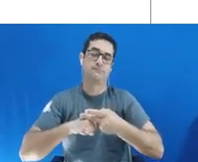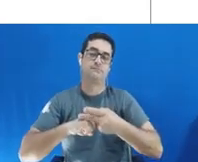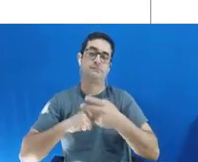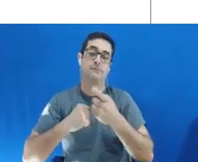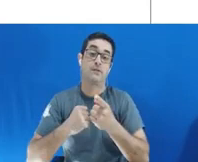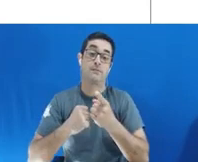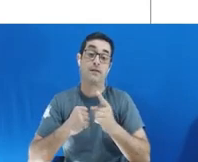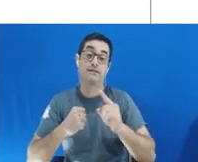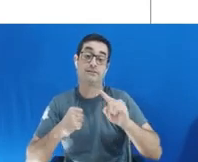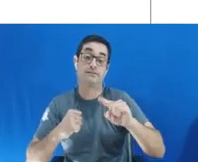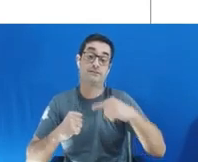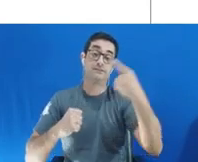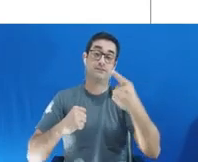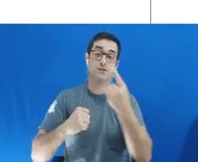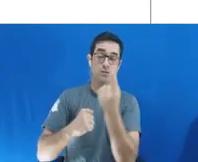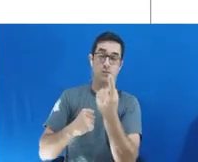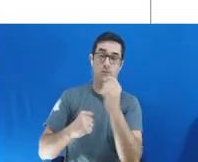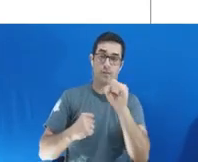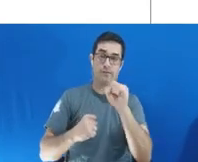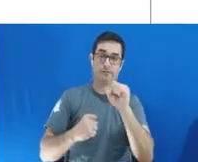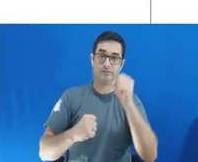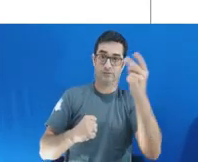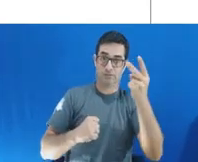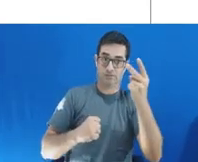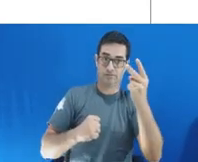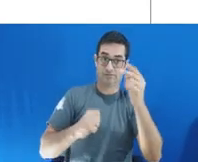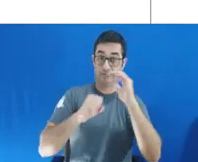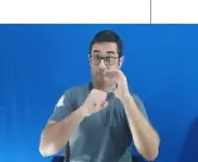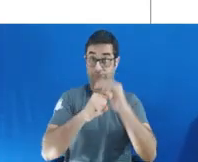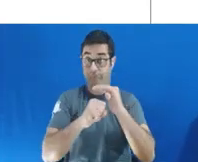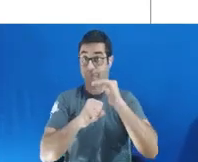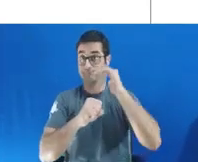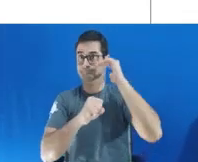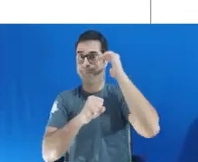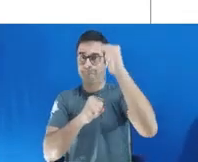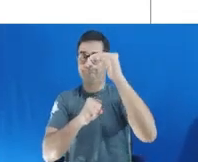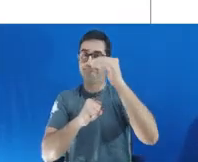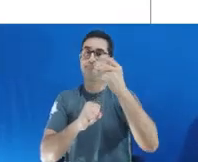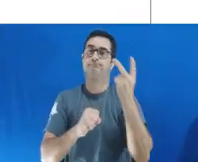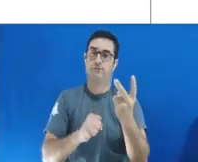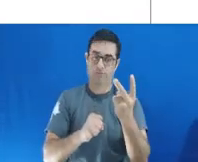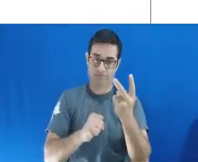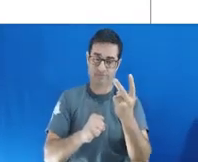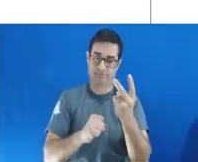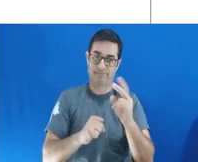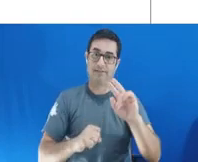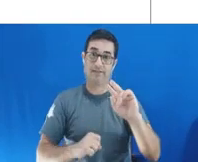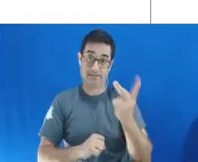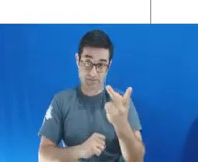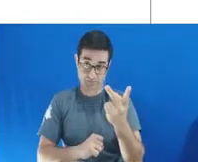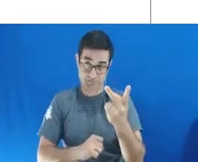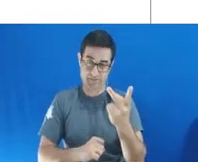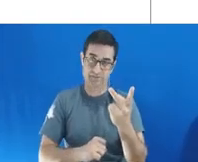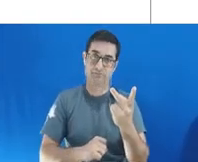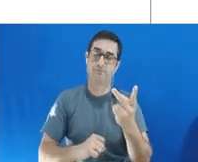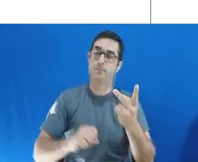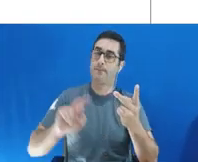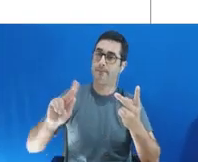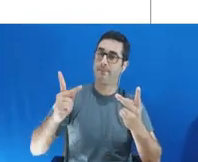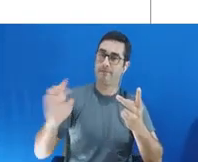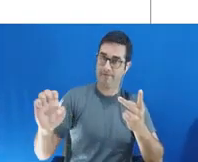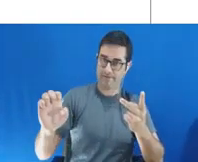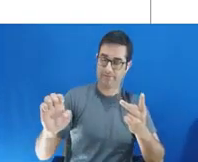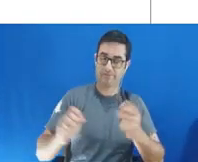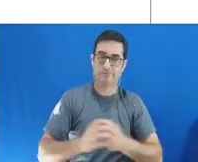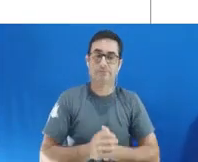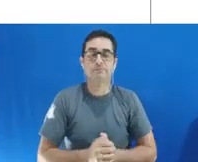é 1s2. Lembrando que são os 2 elementos do primeiro período, né? Hidrogênio e hélio. O